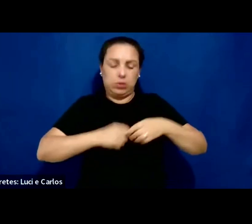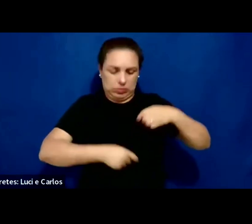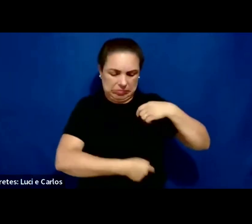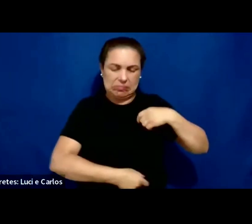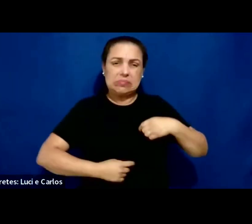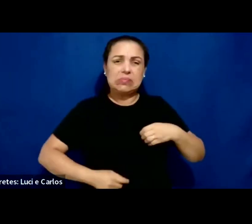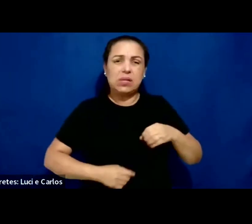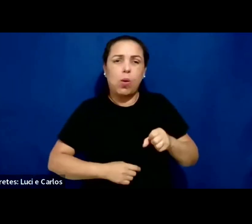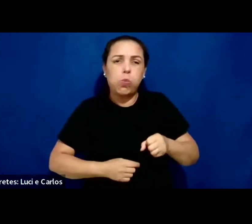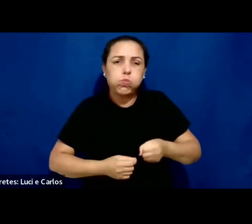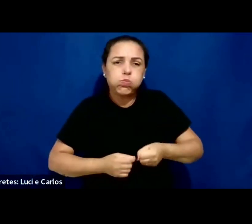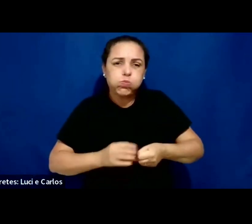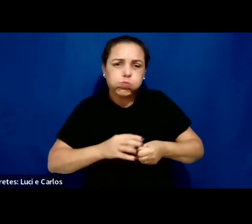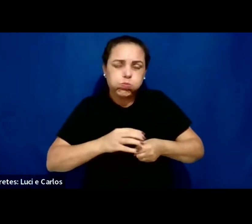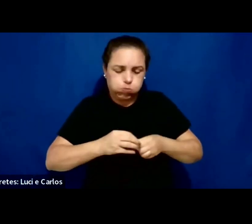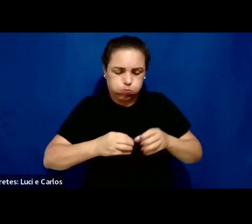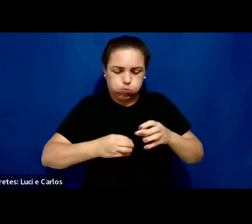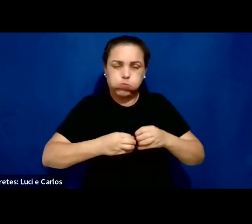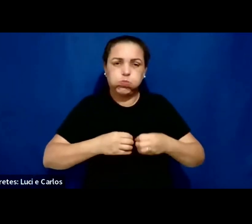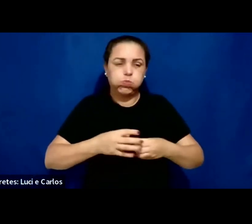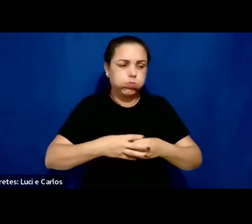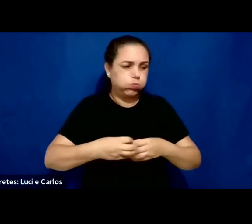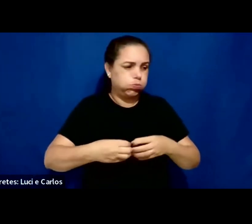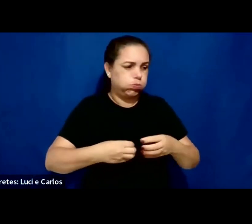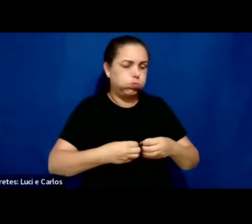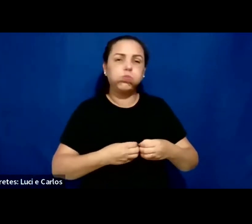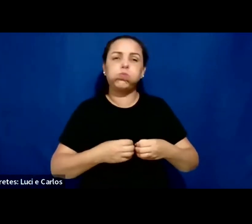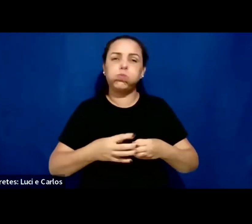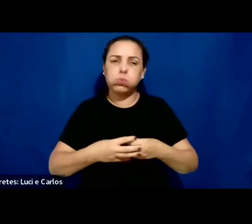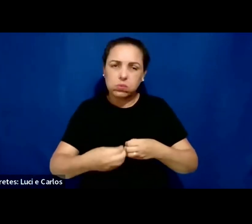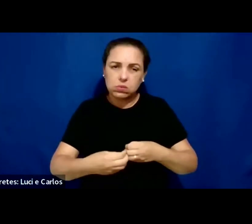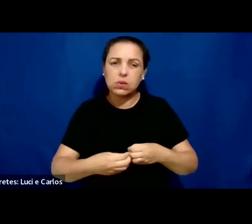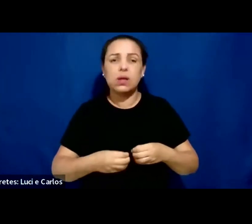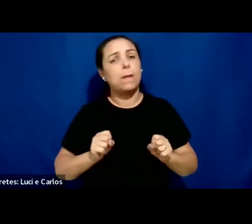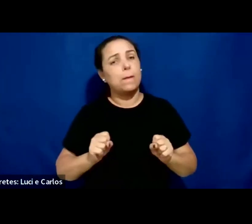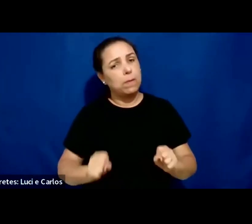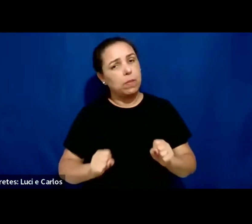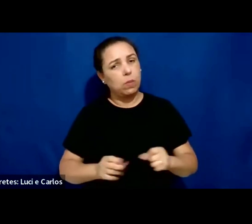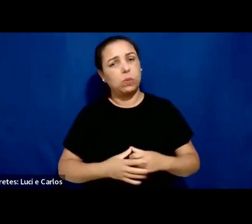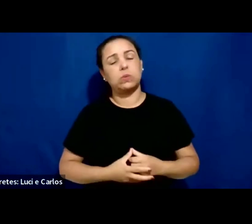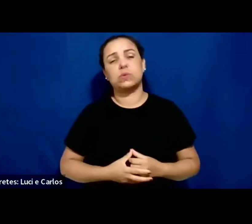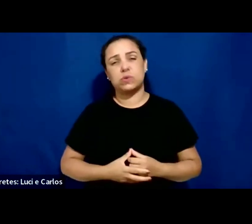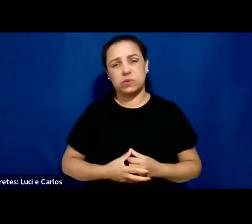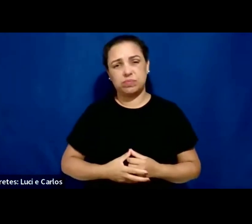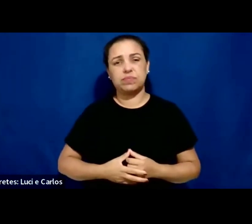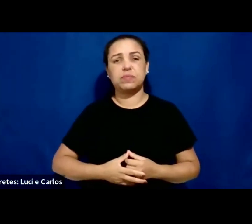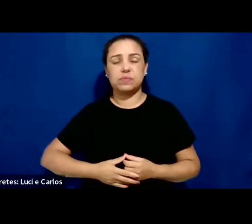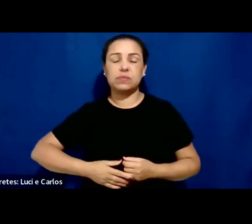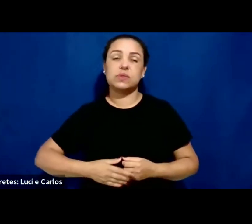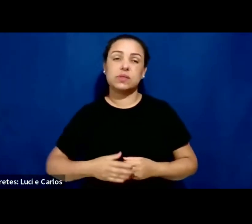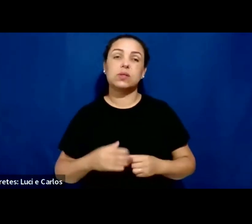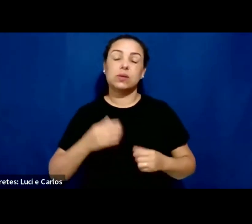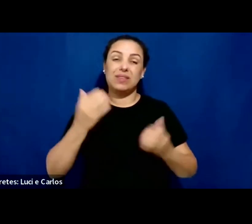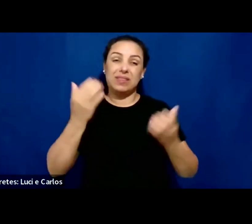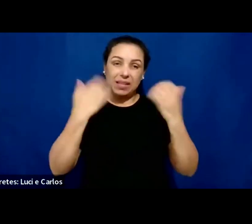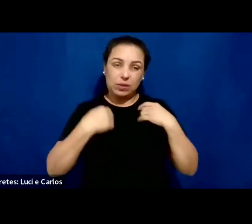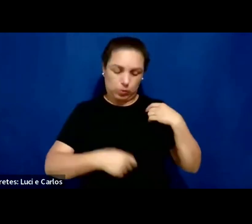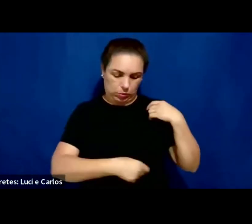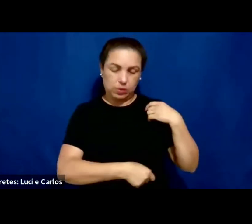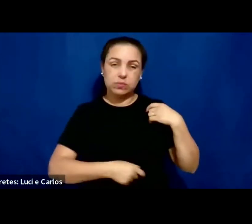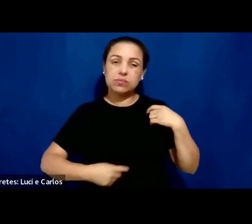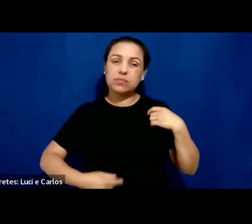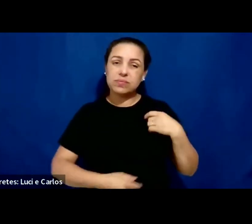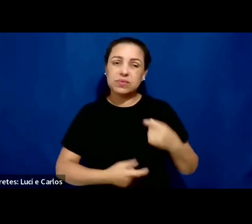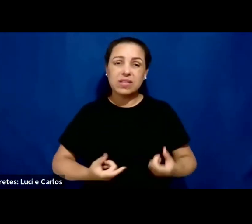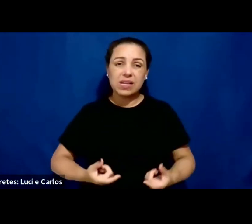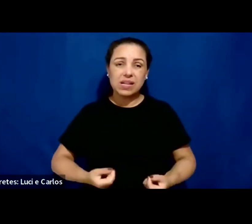Os tumores do câncer coloretal, eles causam alterações nas suas fezes. Então você tem